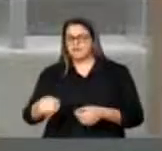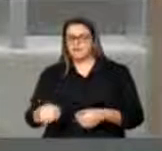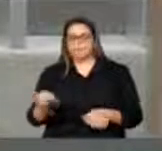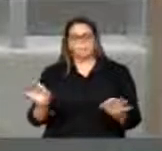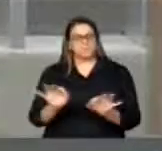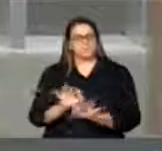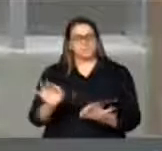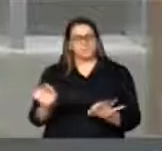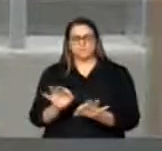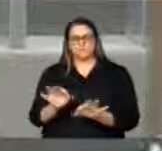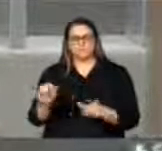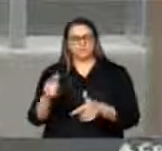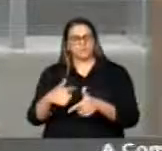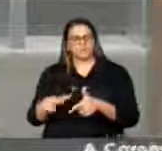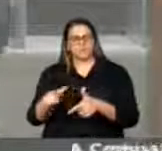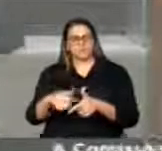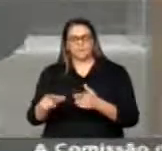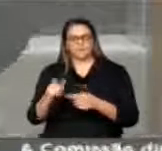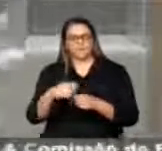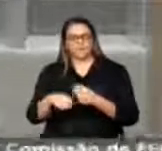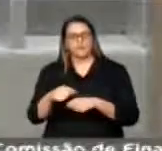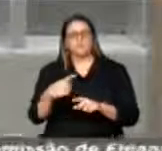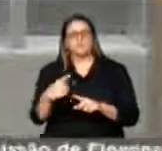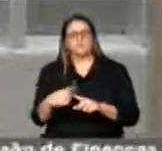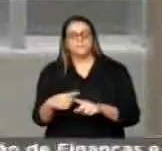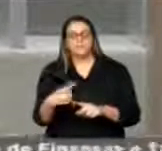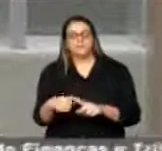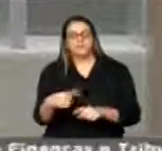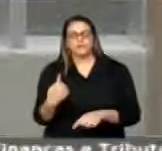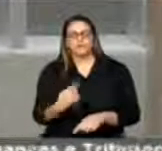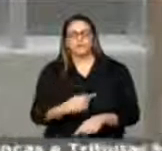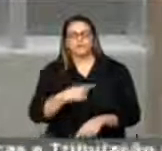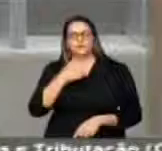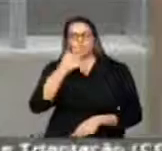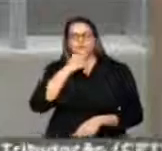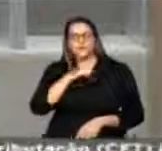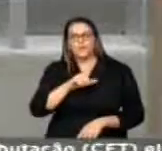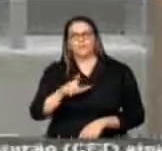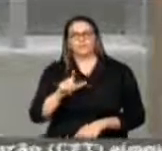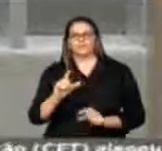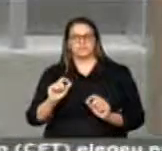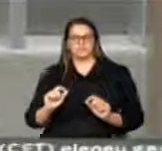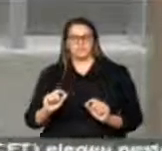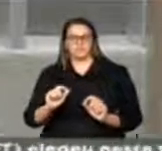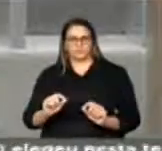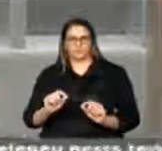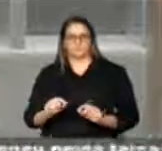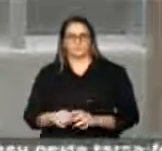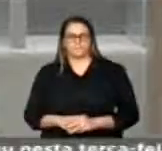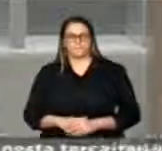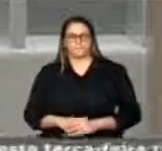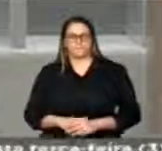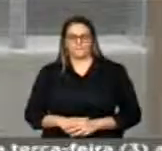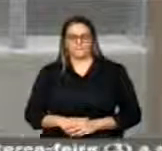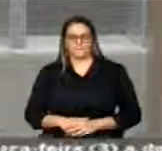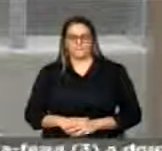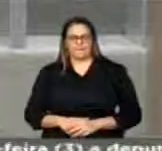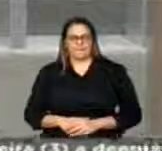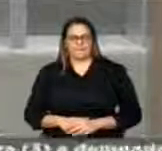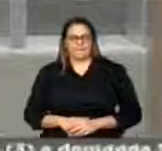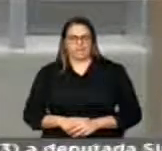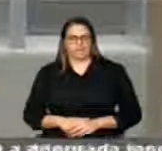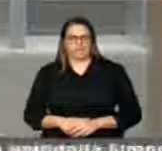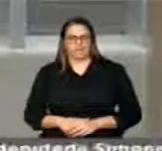crise, porque nós conseguimos em conjunto que os flutuantes das adutoras fossem para